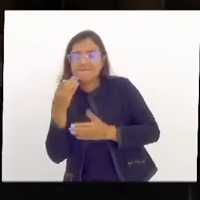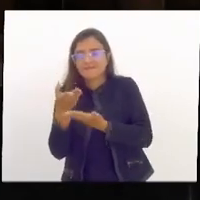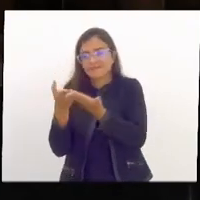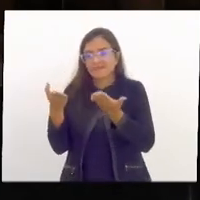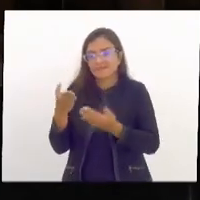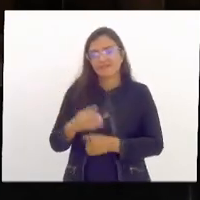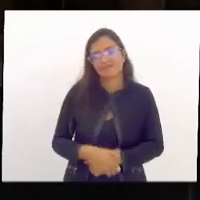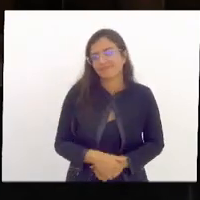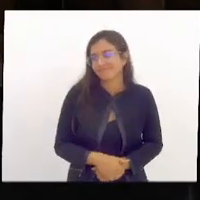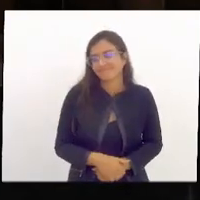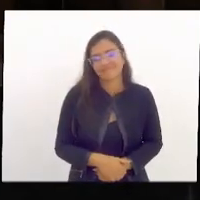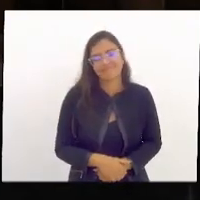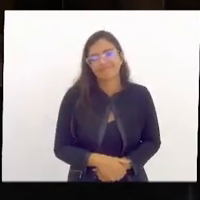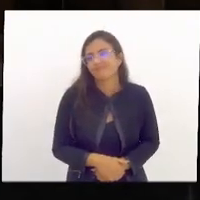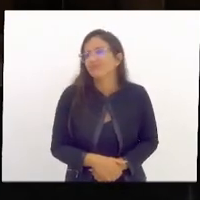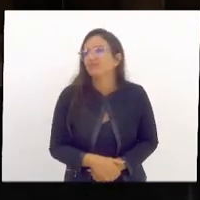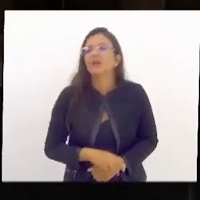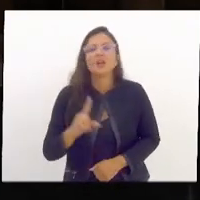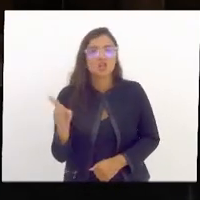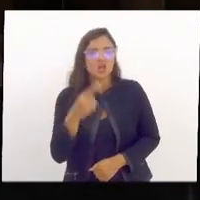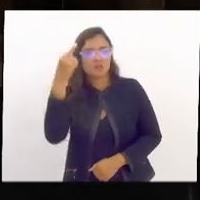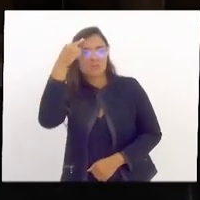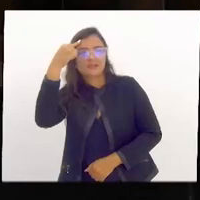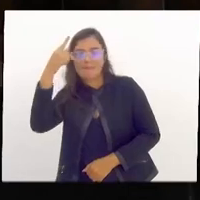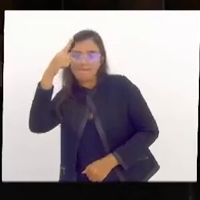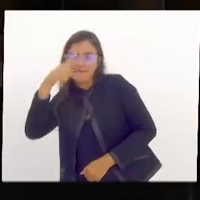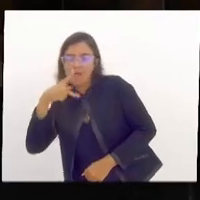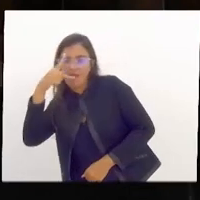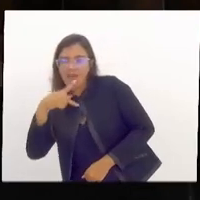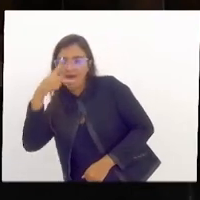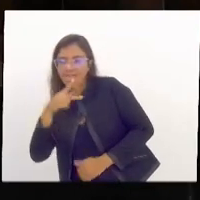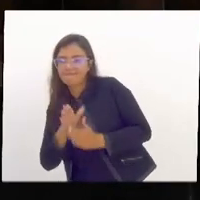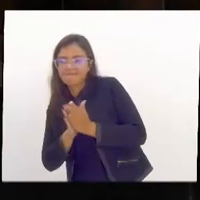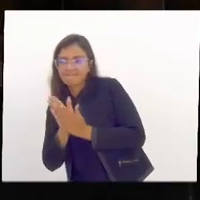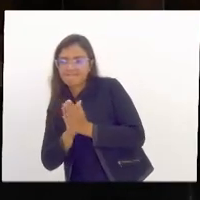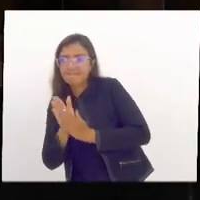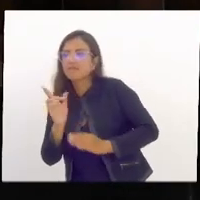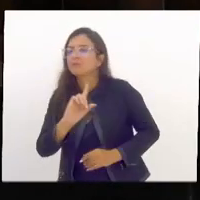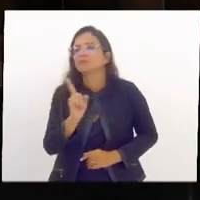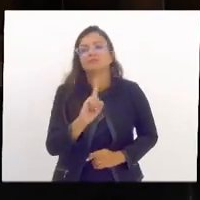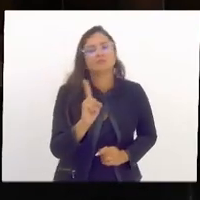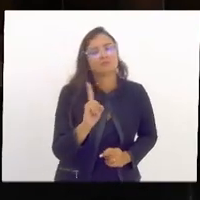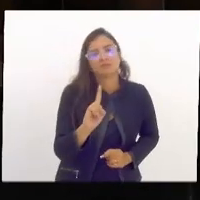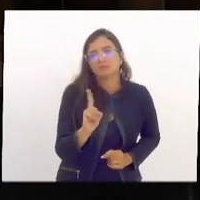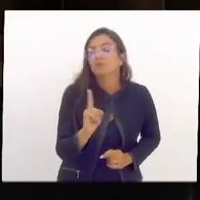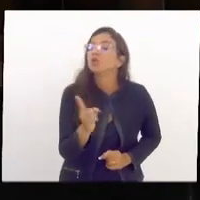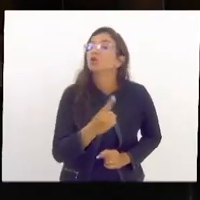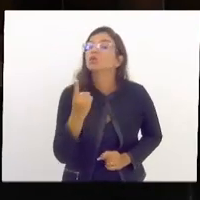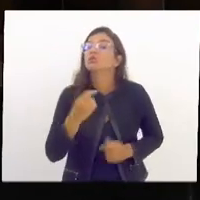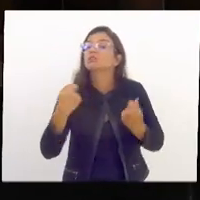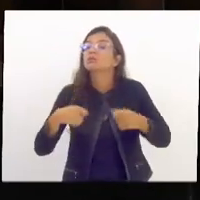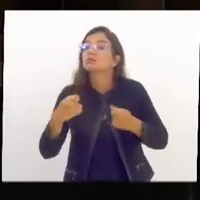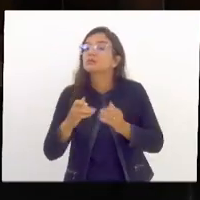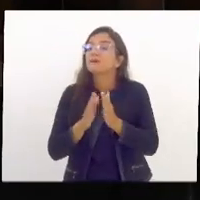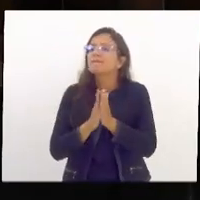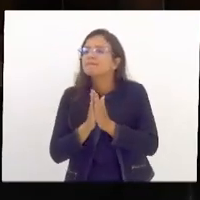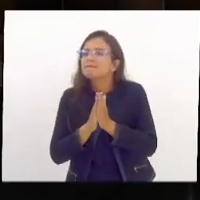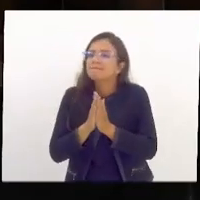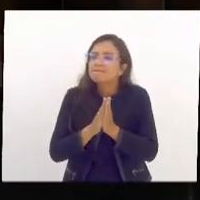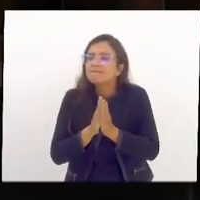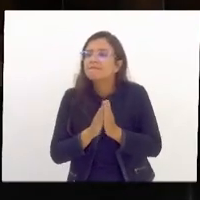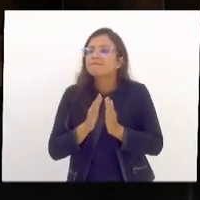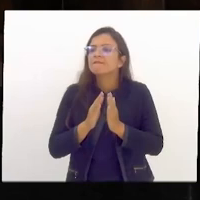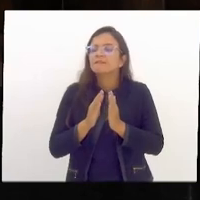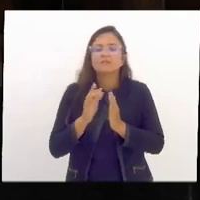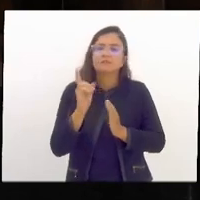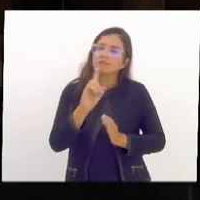deputadas. Nós não temos que legislar em causa própria dentro da Assembleia Legislativa aqui, precisamos legislar para a população